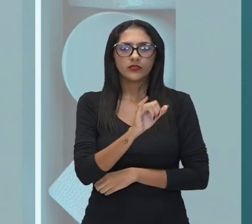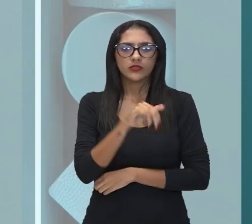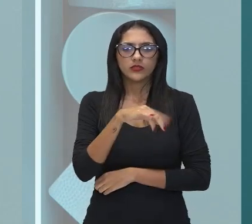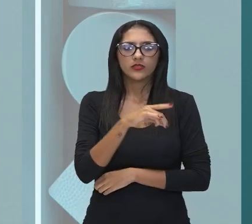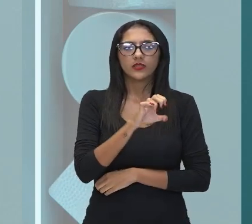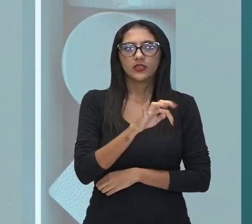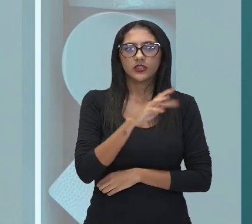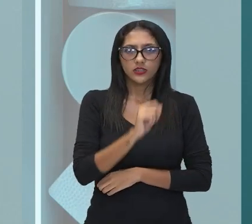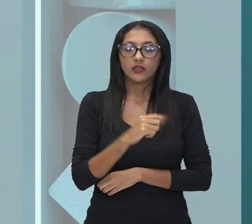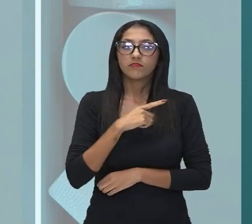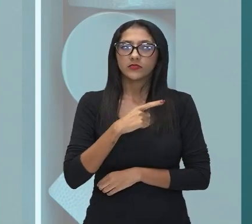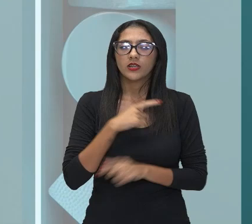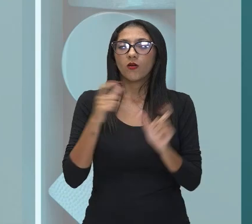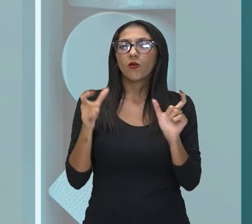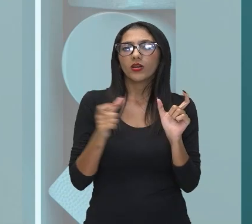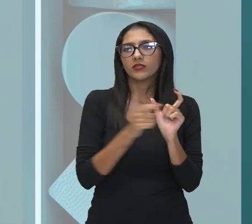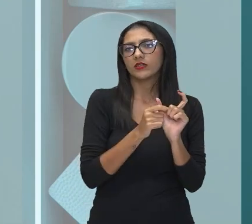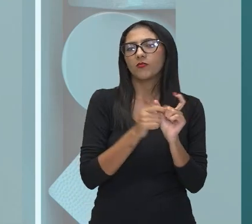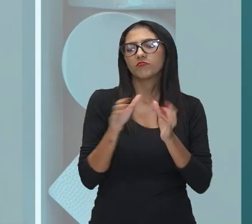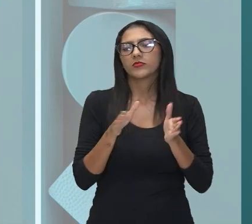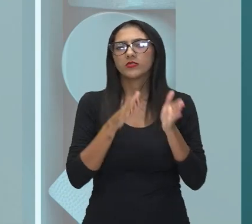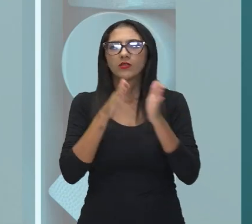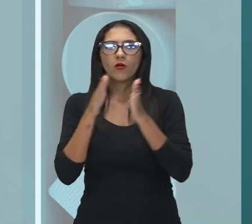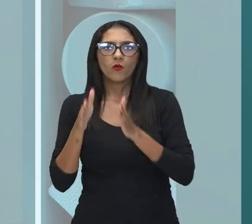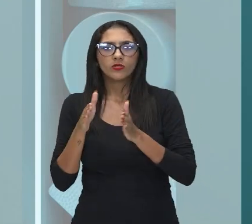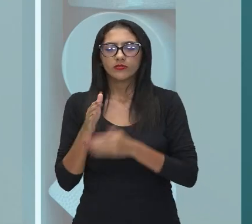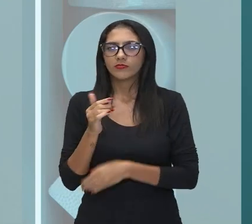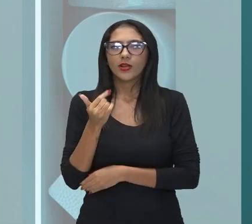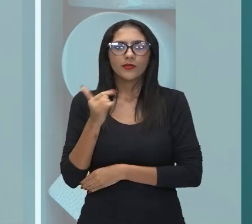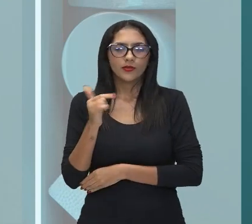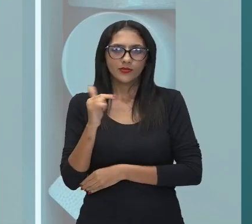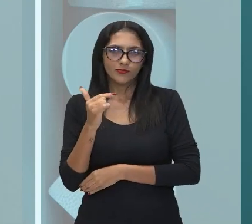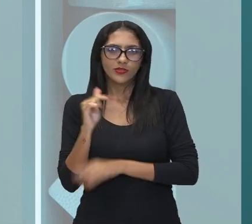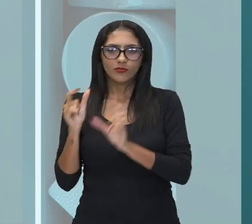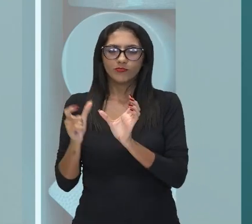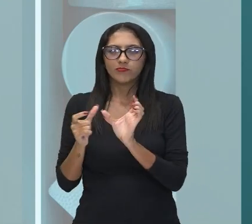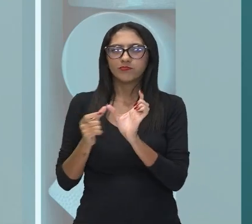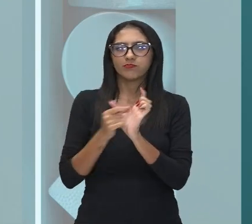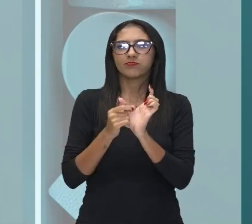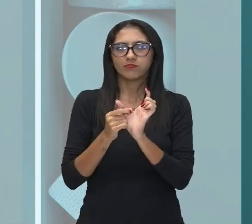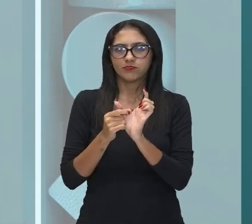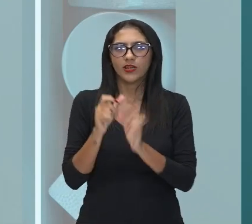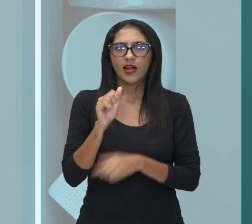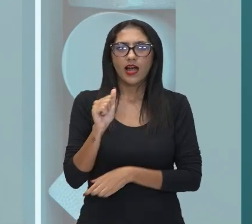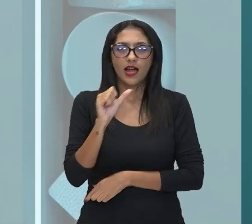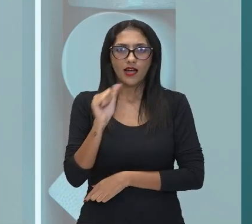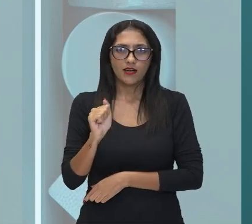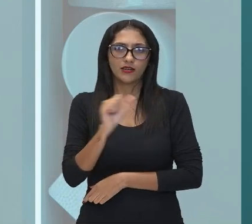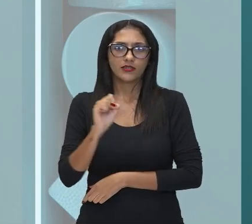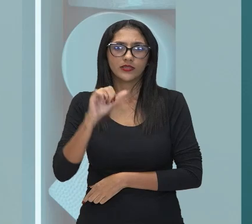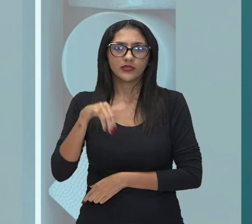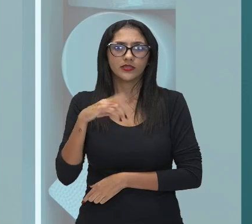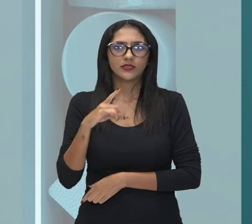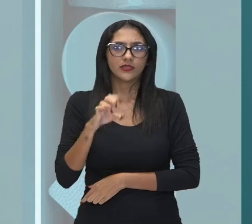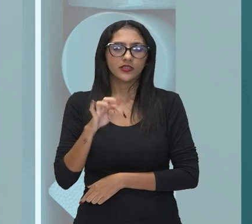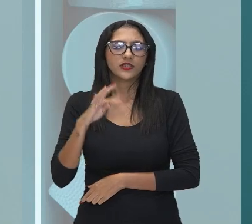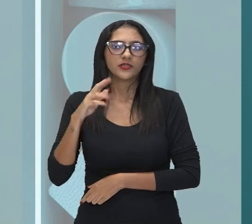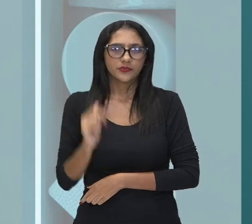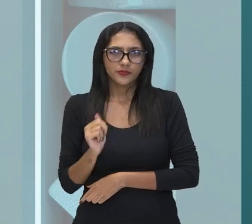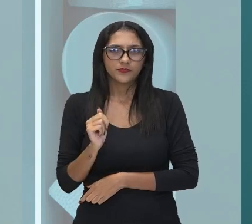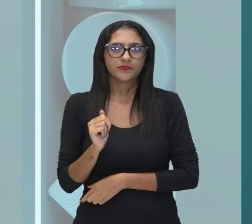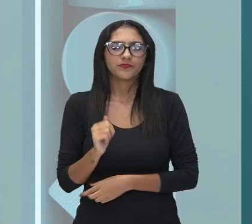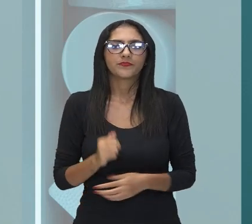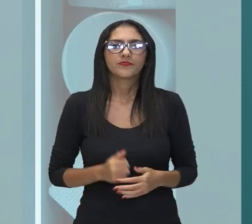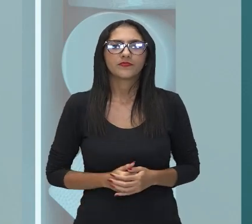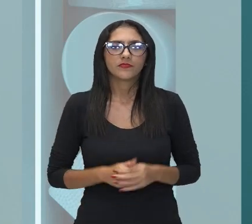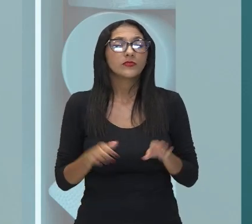possuem conjunção, ok? E as orações coordenadas assindéticas são aquelas que não possuem conjunção. E estudamos também